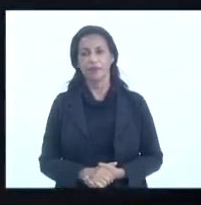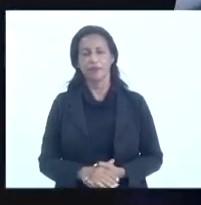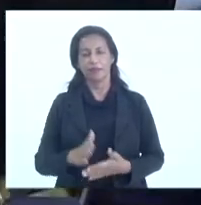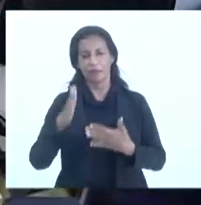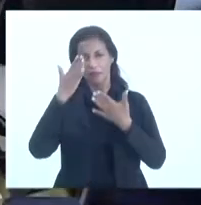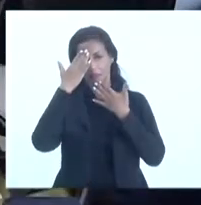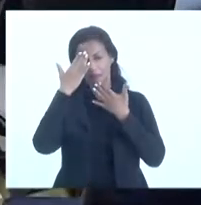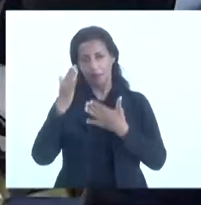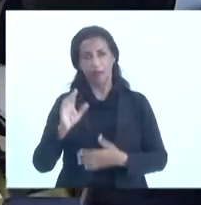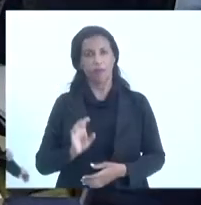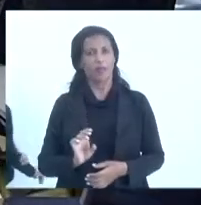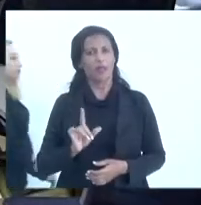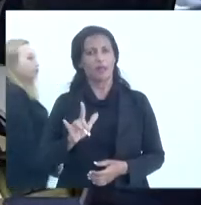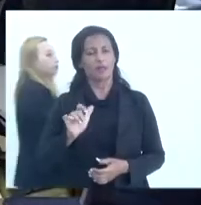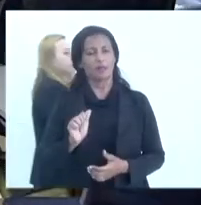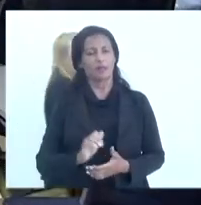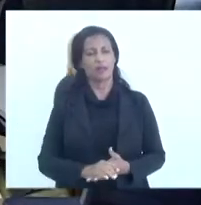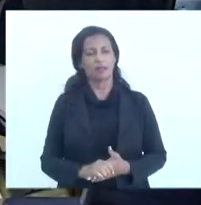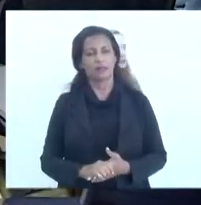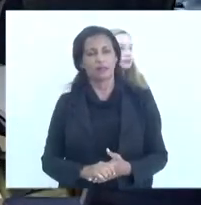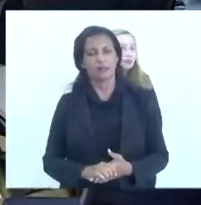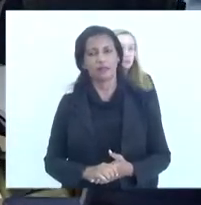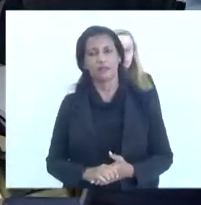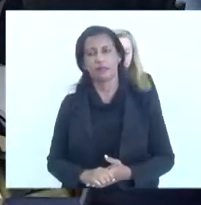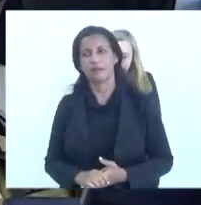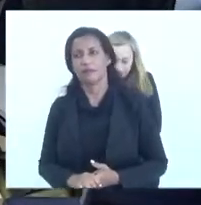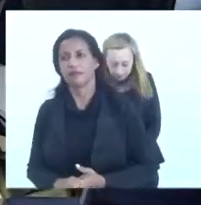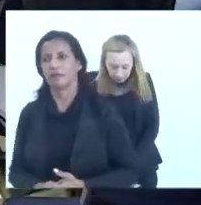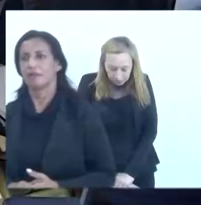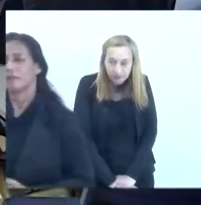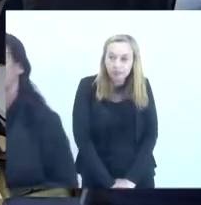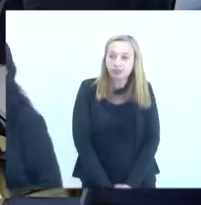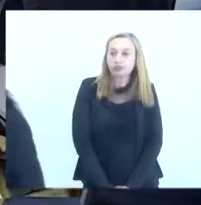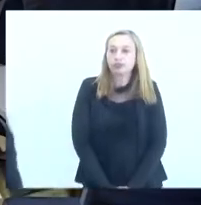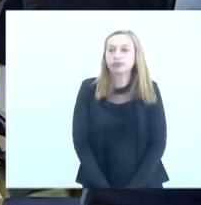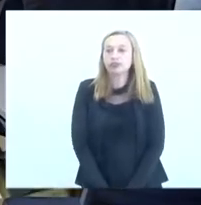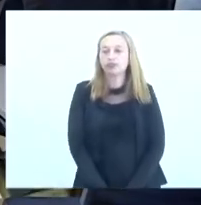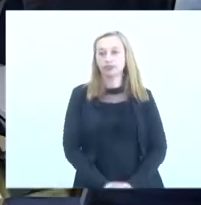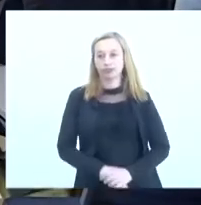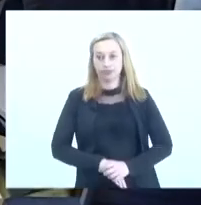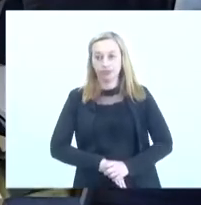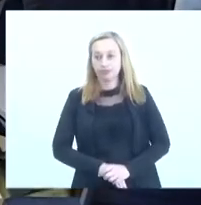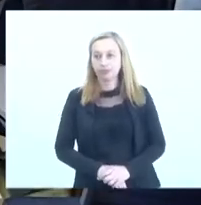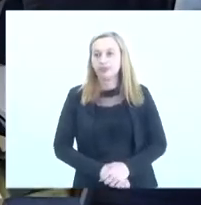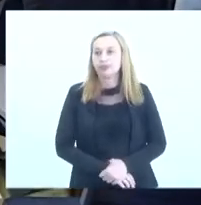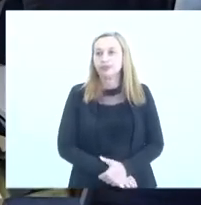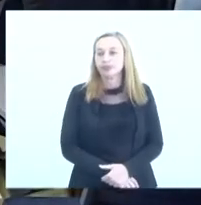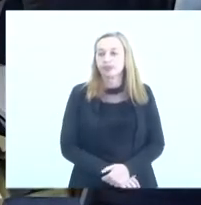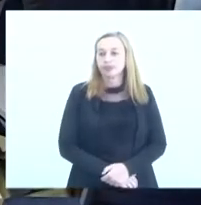Obrigado. Obrigado, Célia. Queria passar agora a palavra para uma saudação